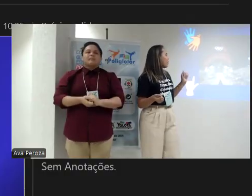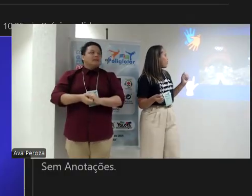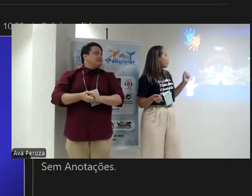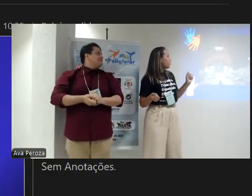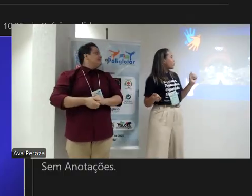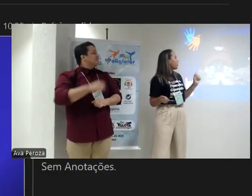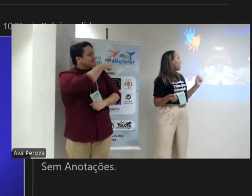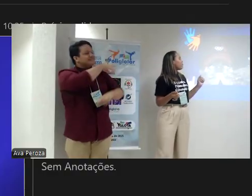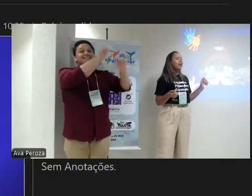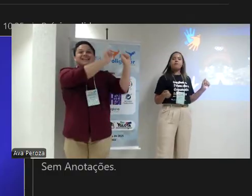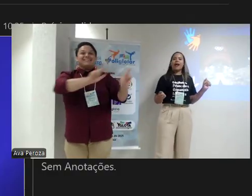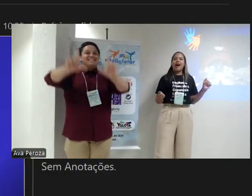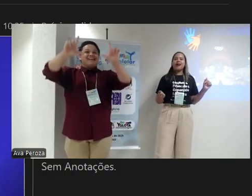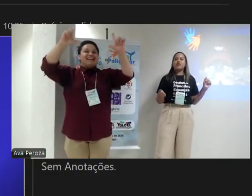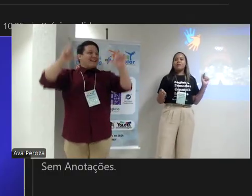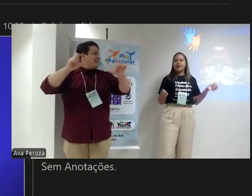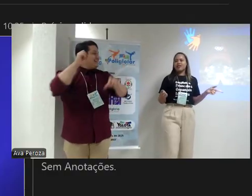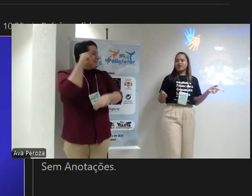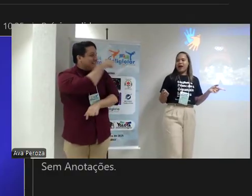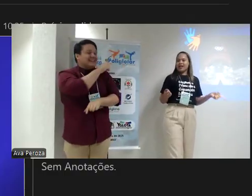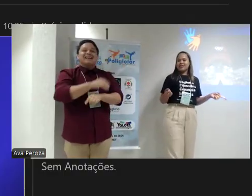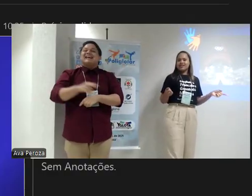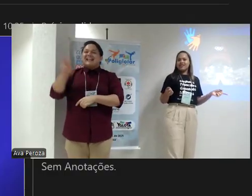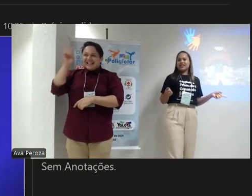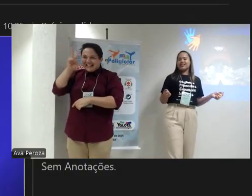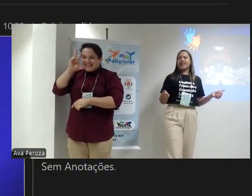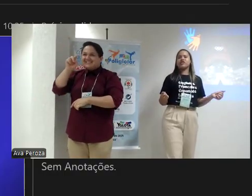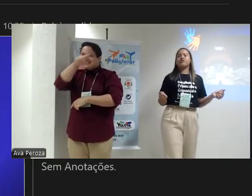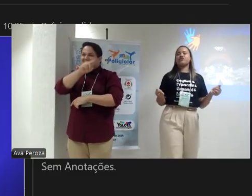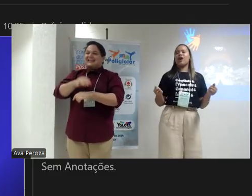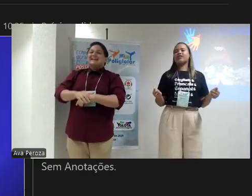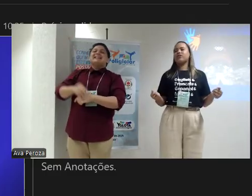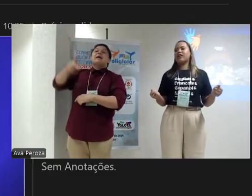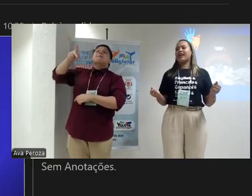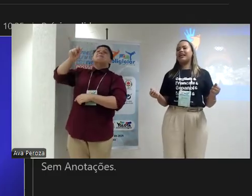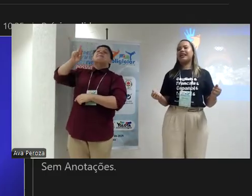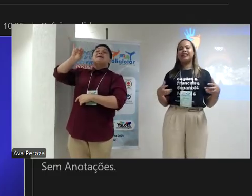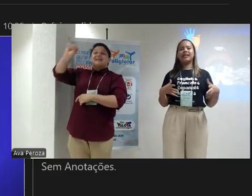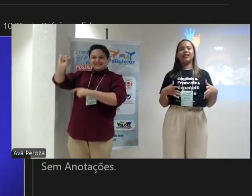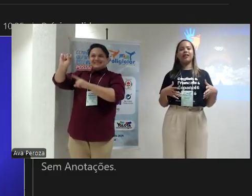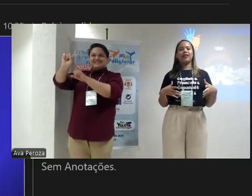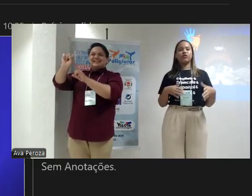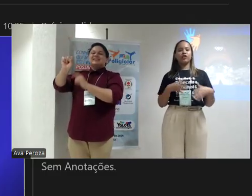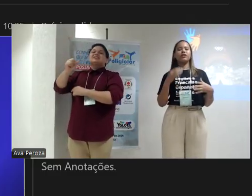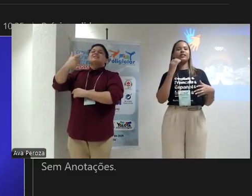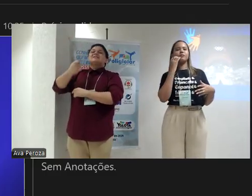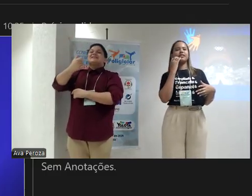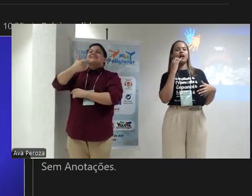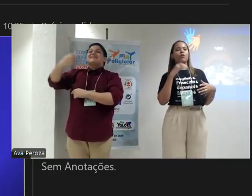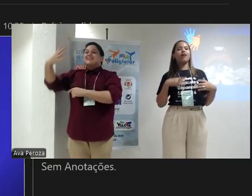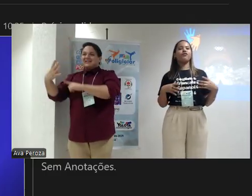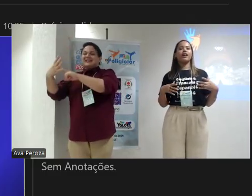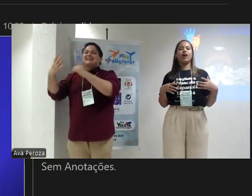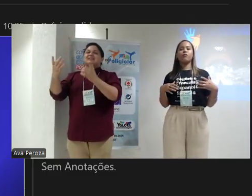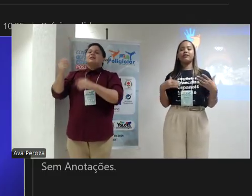Aqui é uma foto que eu coloquei para lembrar as Olimpíadas de Paris, em 2024, em que, durante uma